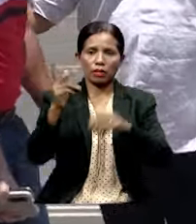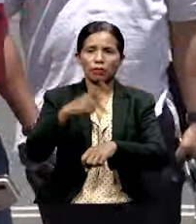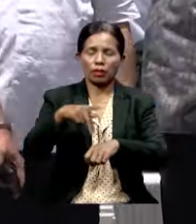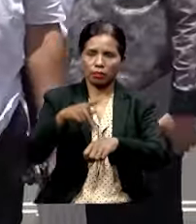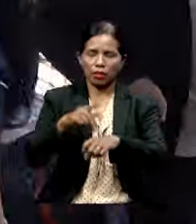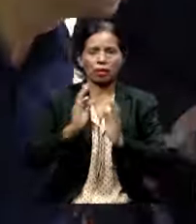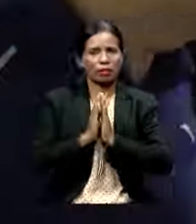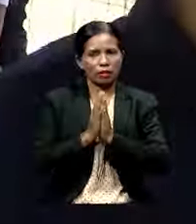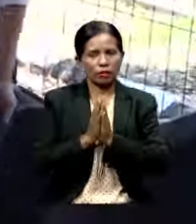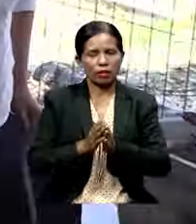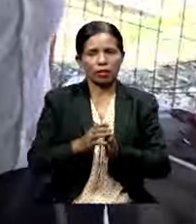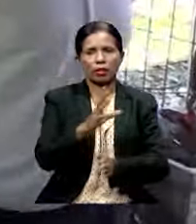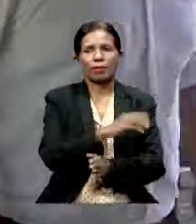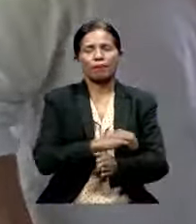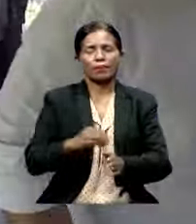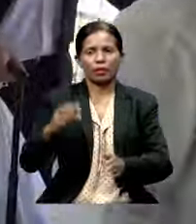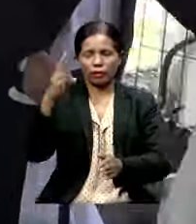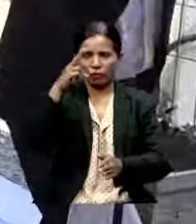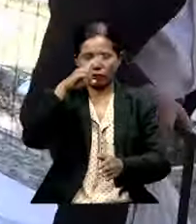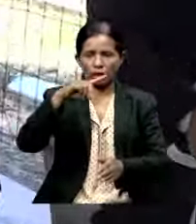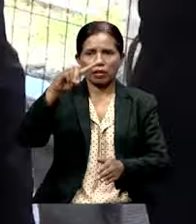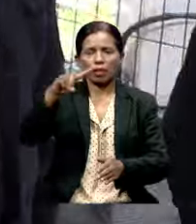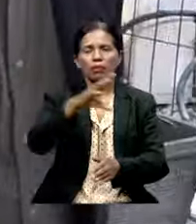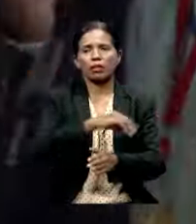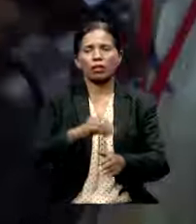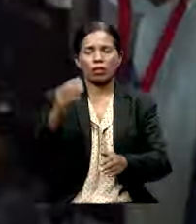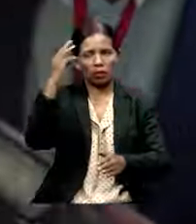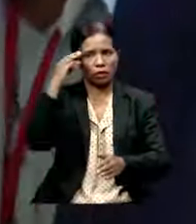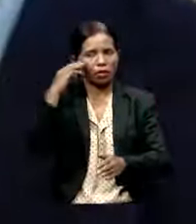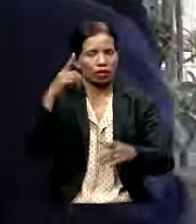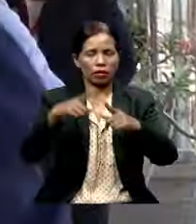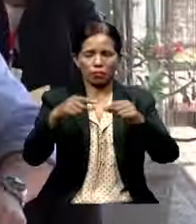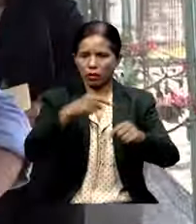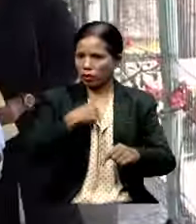Myanmar, Vietnam, Tailândia, Coreia Sul, Japão,